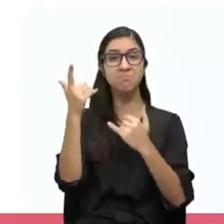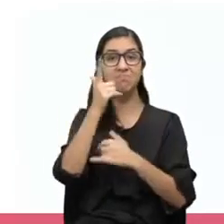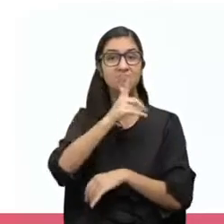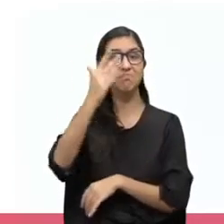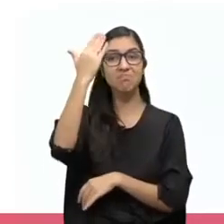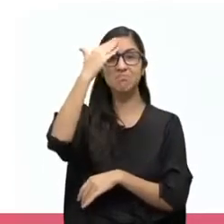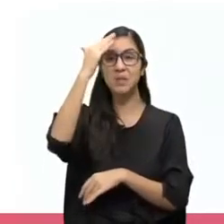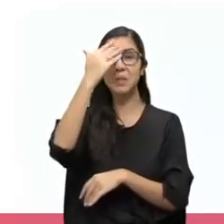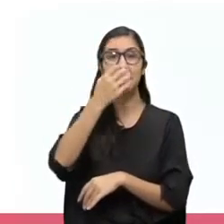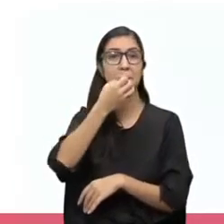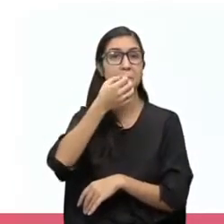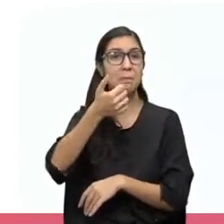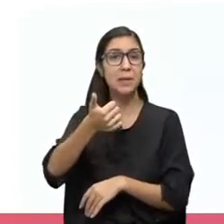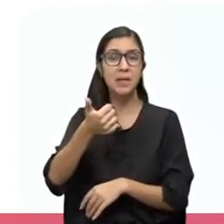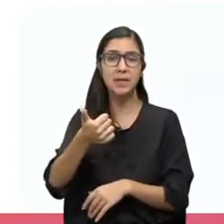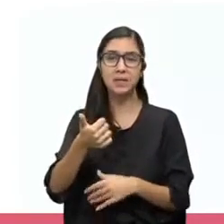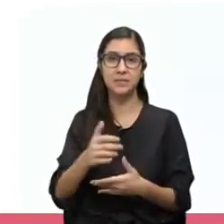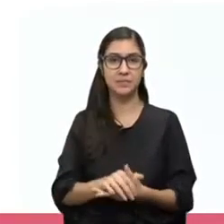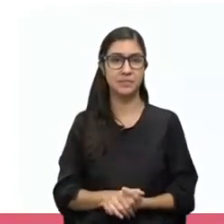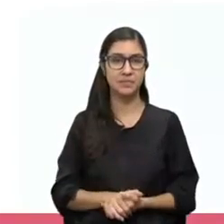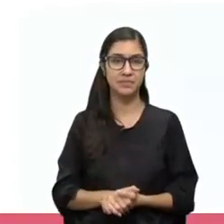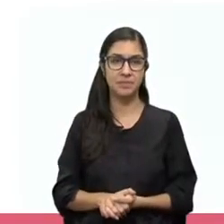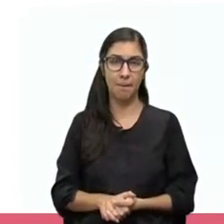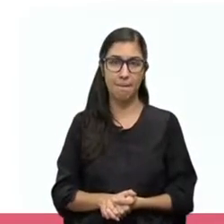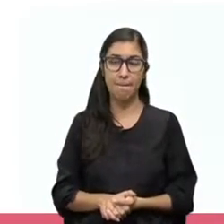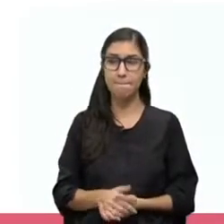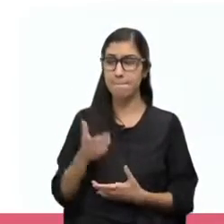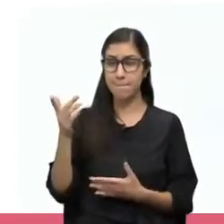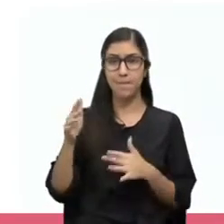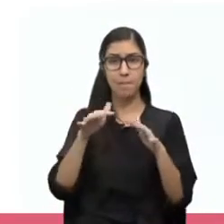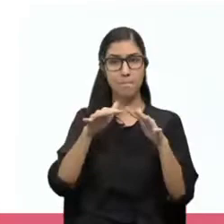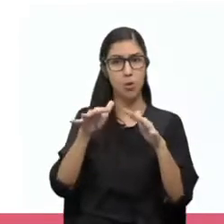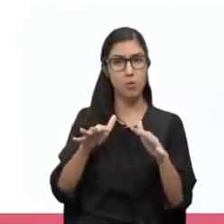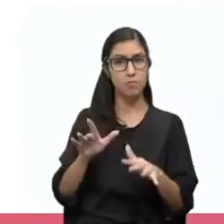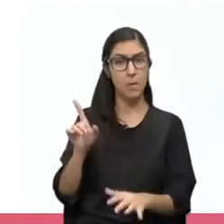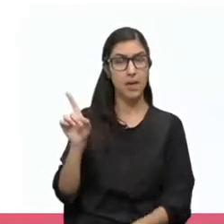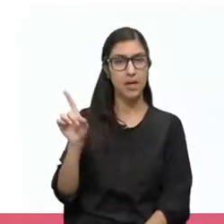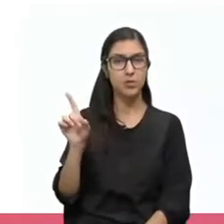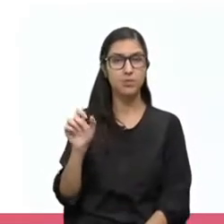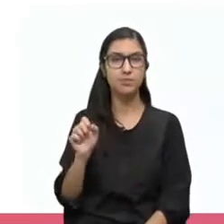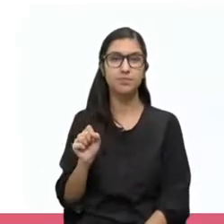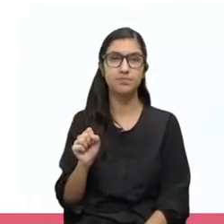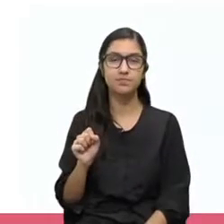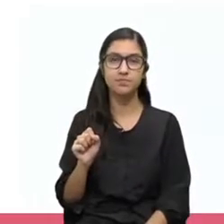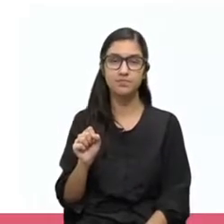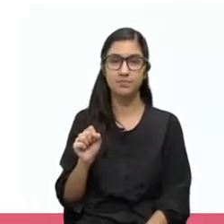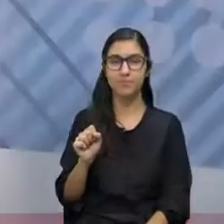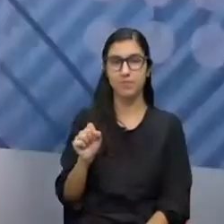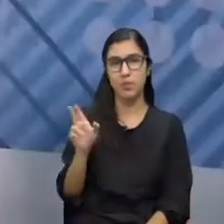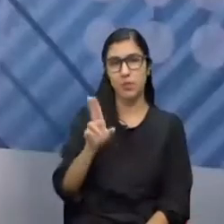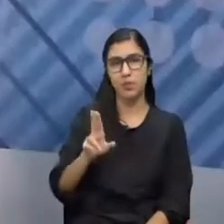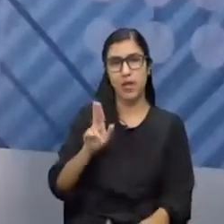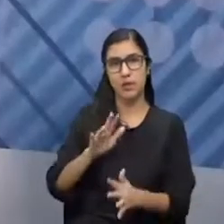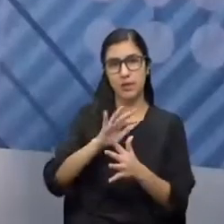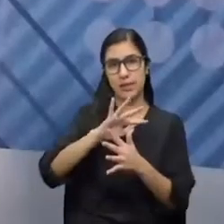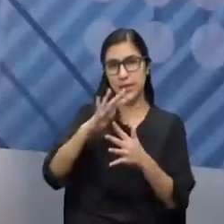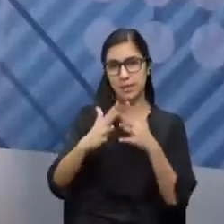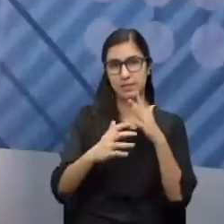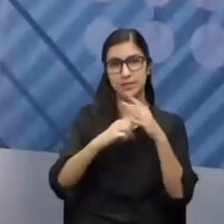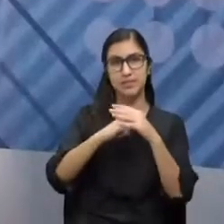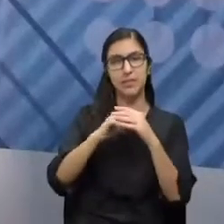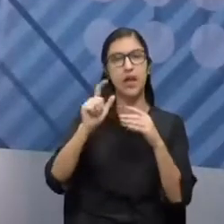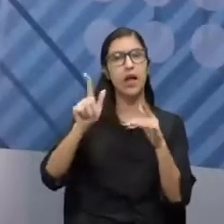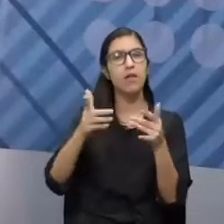compreendida pela pessoa com surdo-cegueira. Esse movimento, pessoal, é utilizado na Libras tátil, ele é um movimento